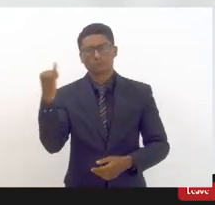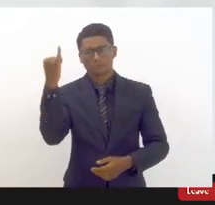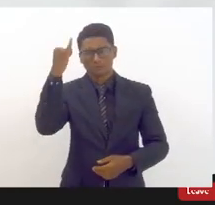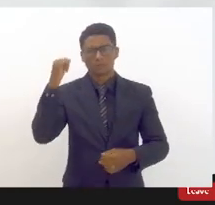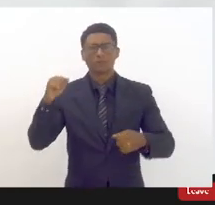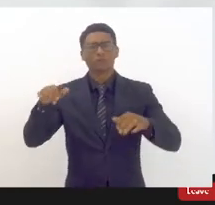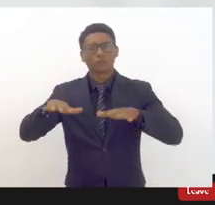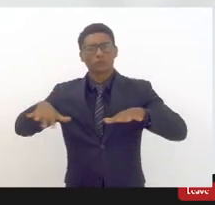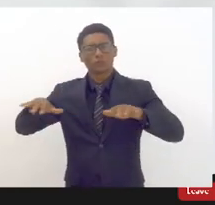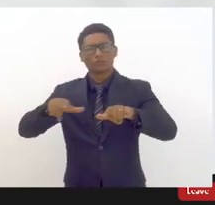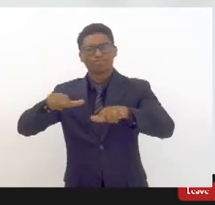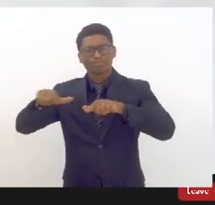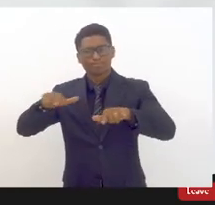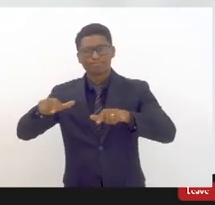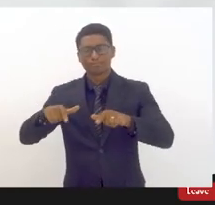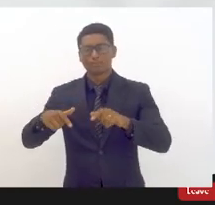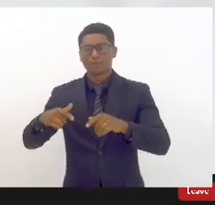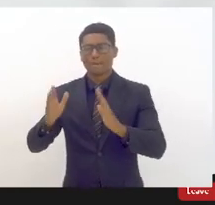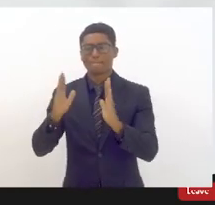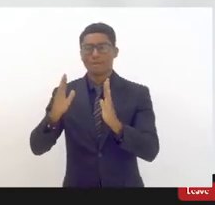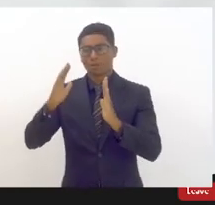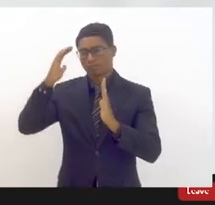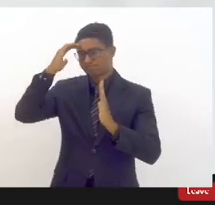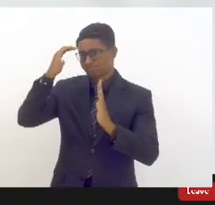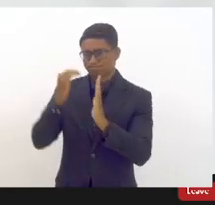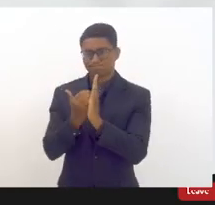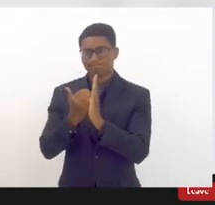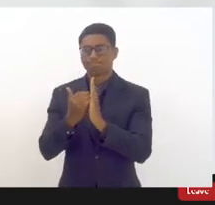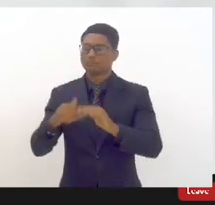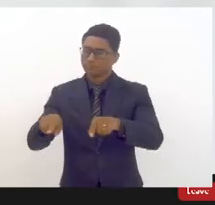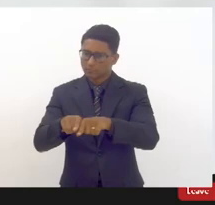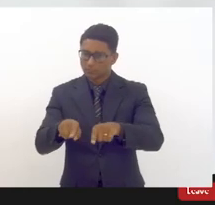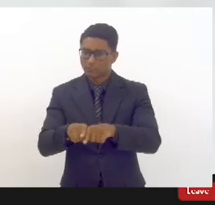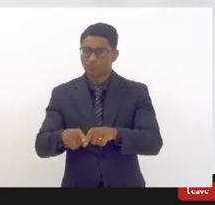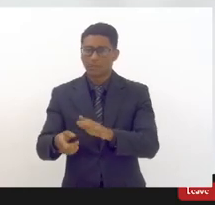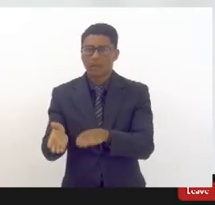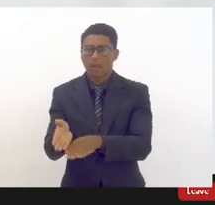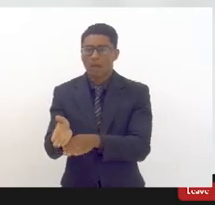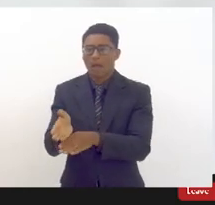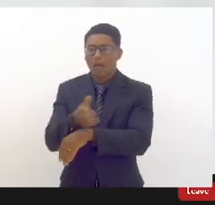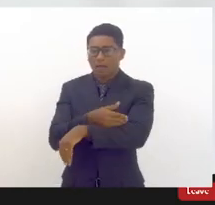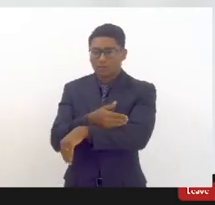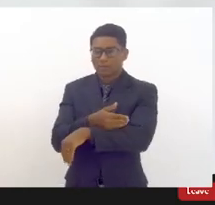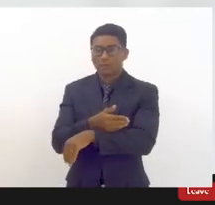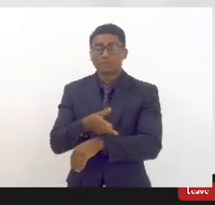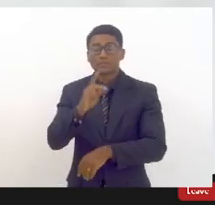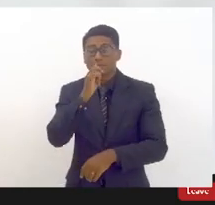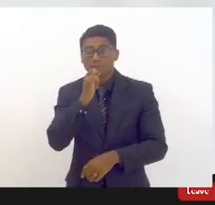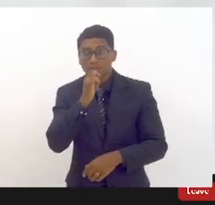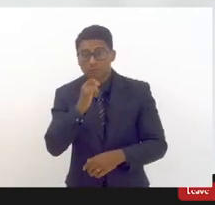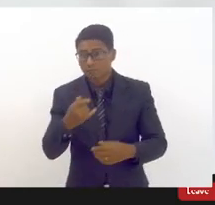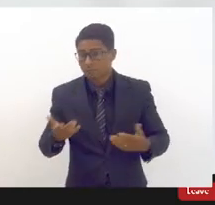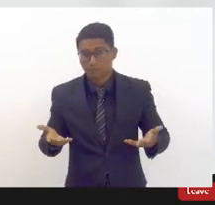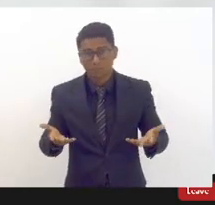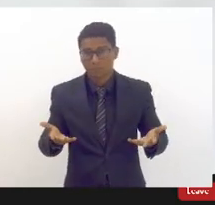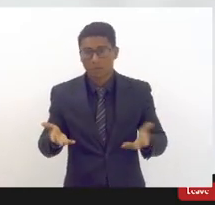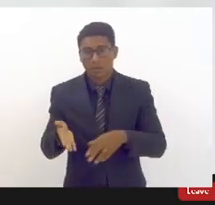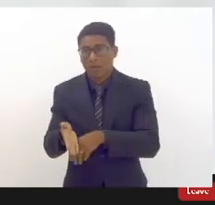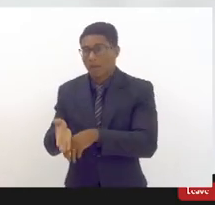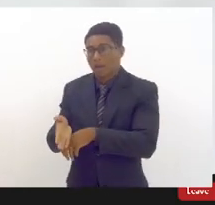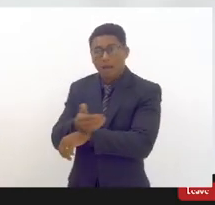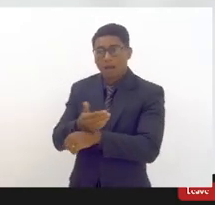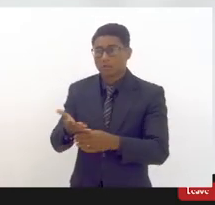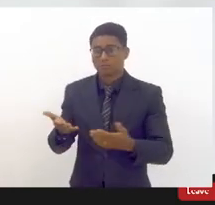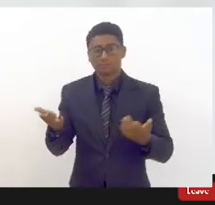trabalhando para cumprir o prazo e tentar antecipar o quanto possível. A gente entende que se pudesse implementar o quanto antes,